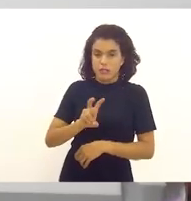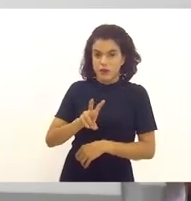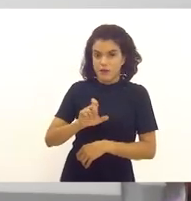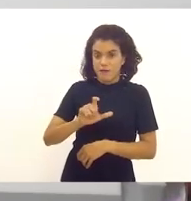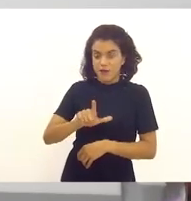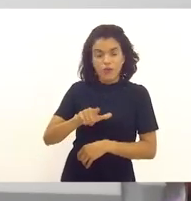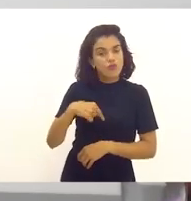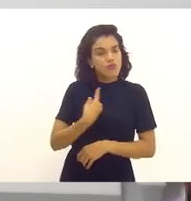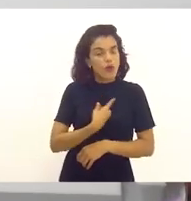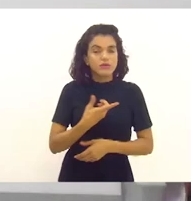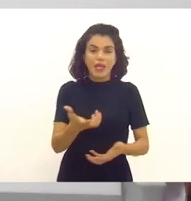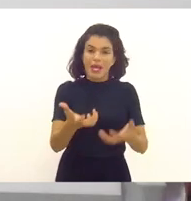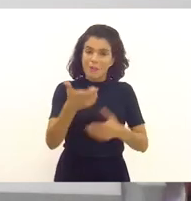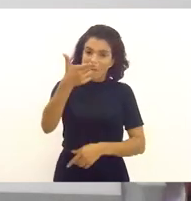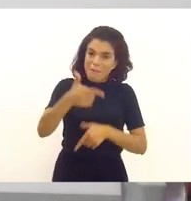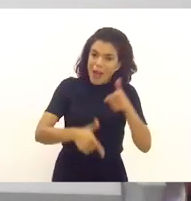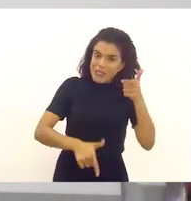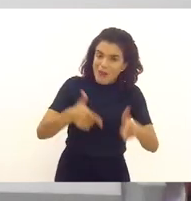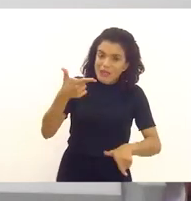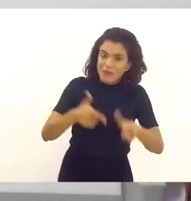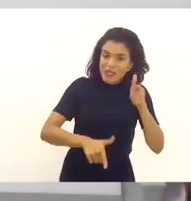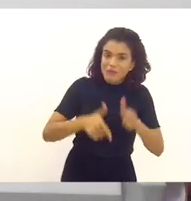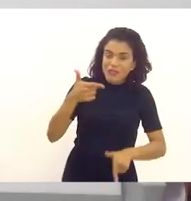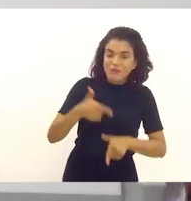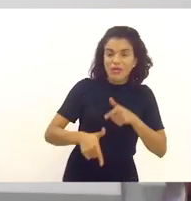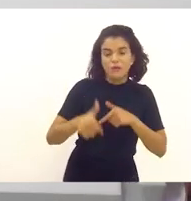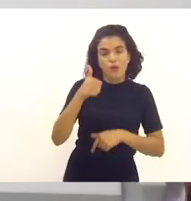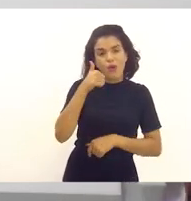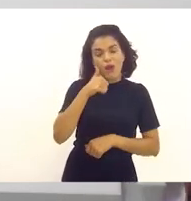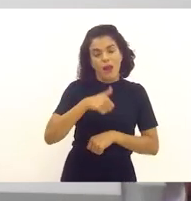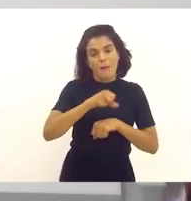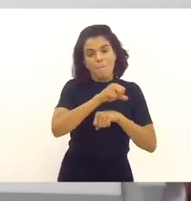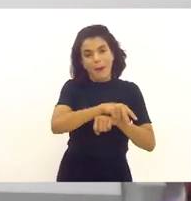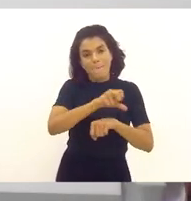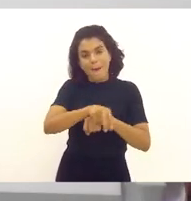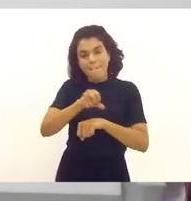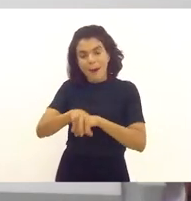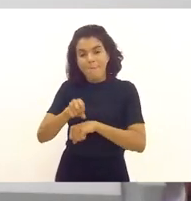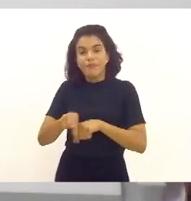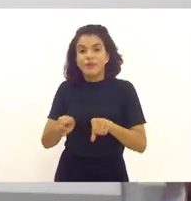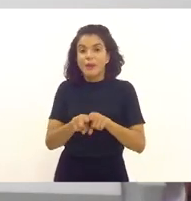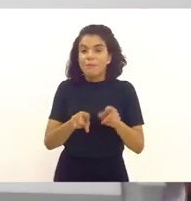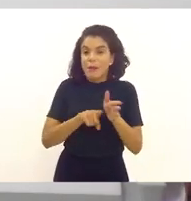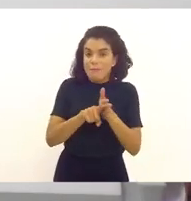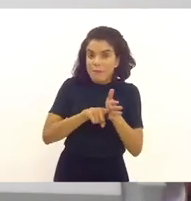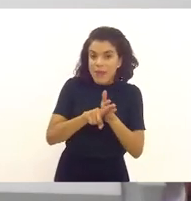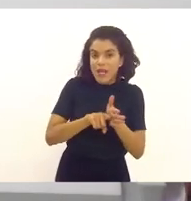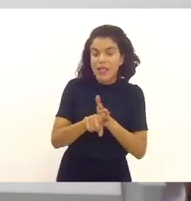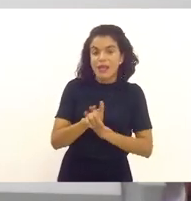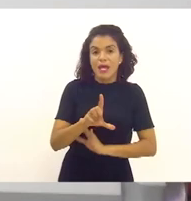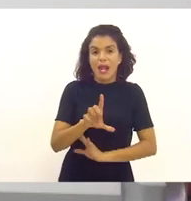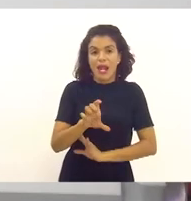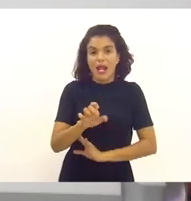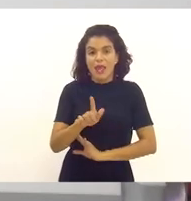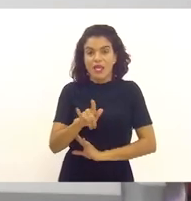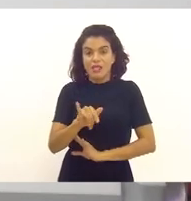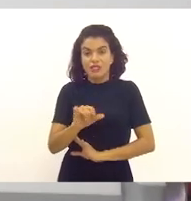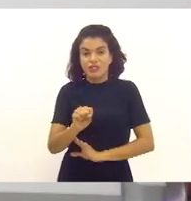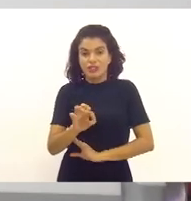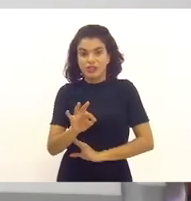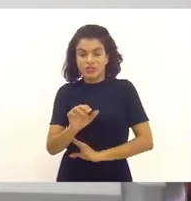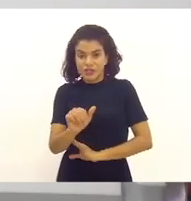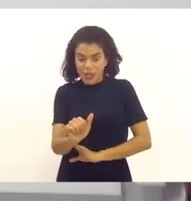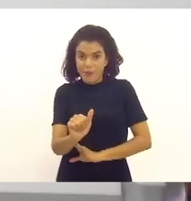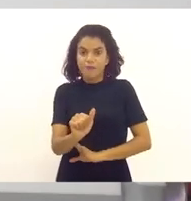mulheres ingressem em todas as carreiras com relação a perita Legista né porque perito Legista